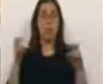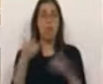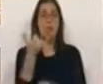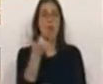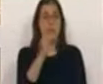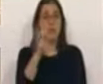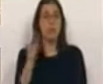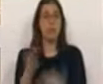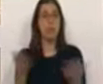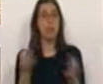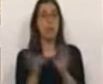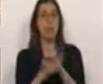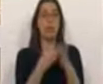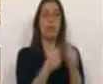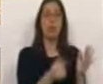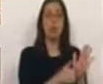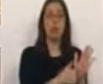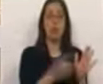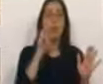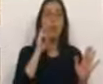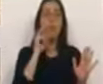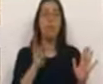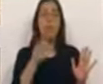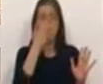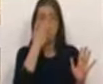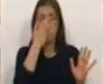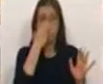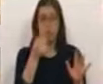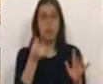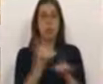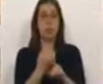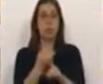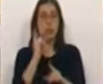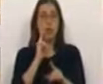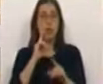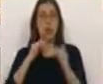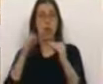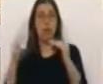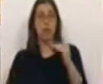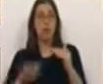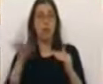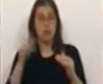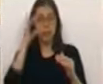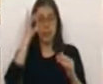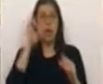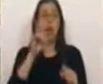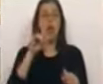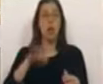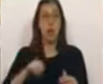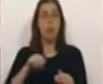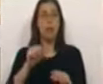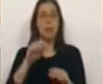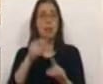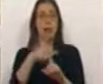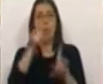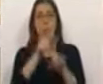dos 25% do Fundo de Resolução para garantir os ativos que podem vir a desvalorizar. A Lone Star agradece